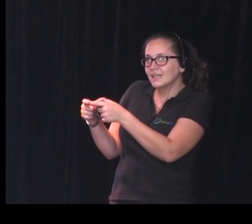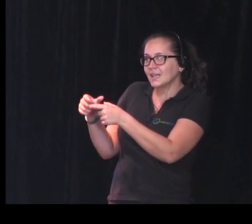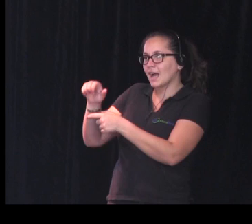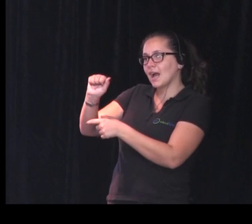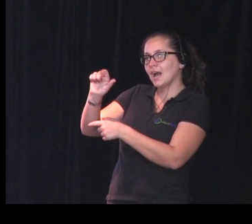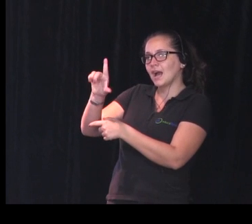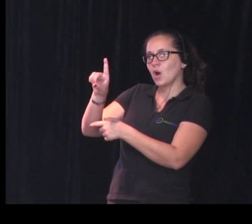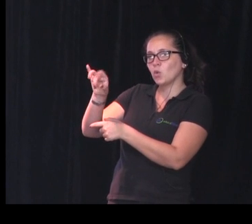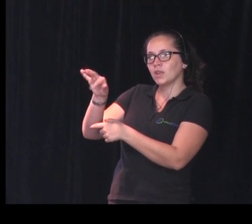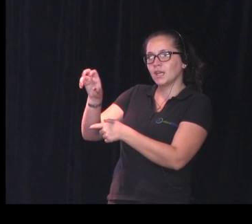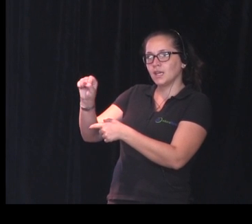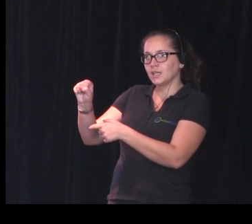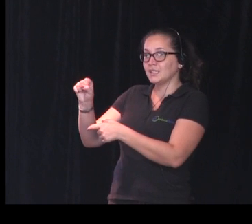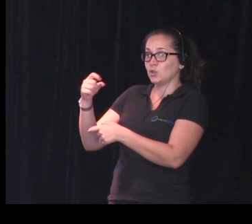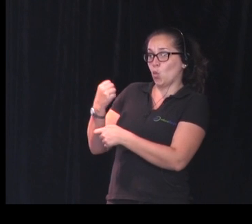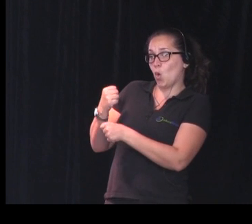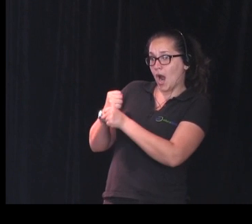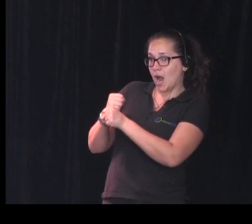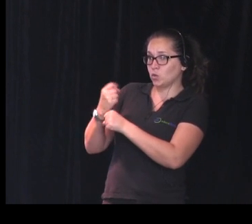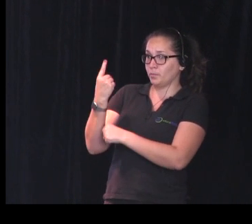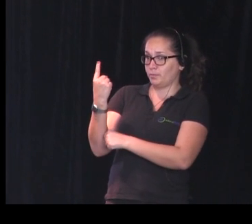nessa pequena aldeia de Santiago de